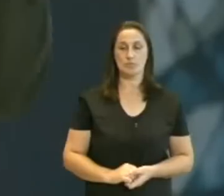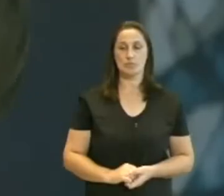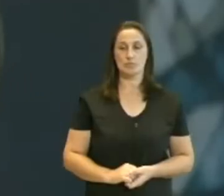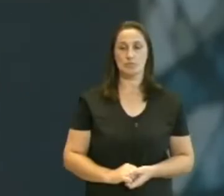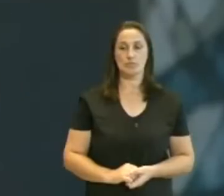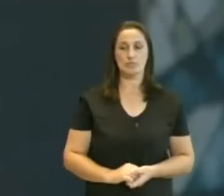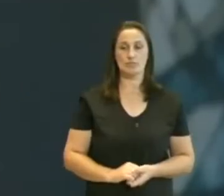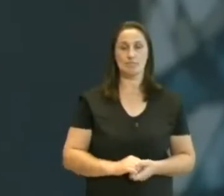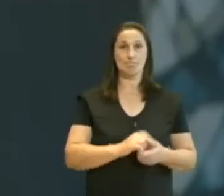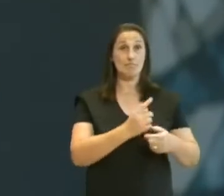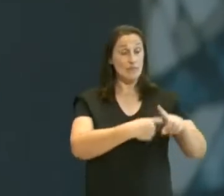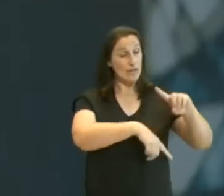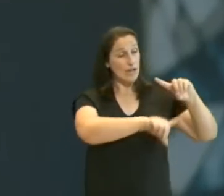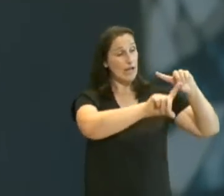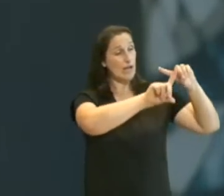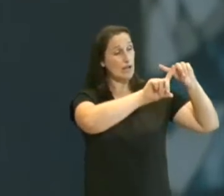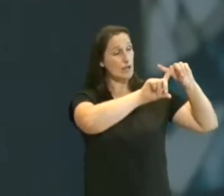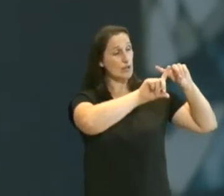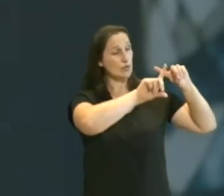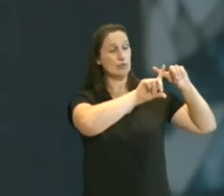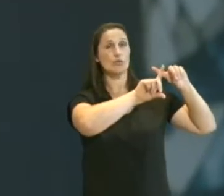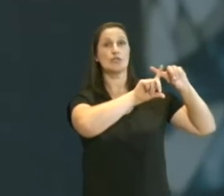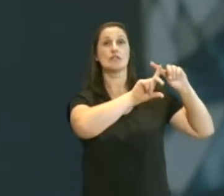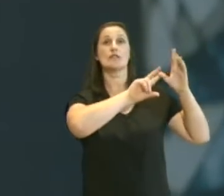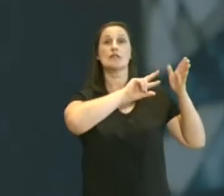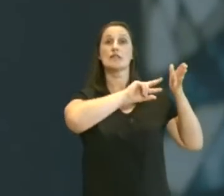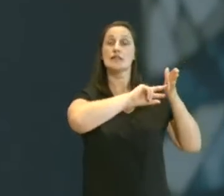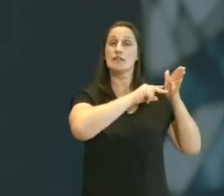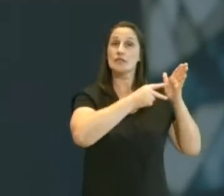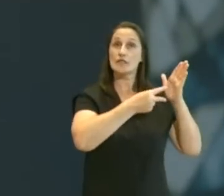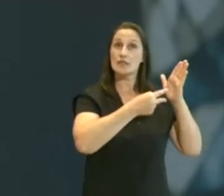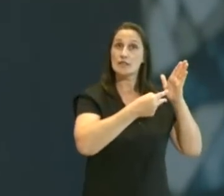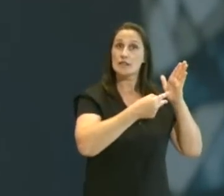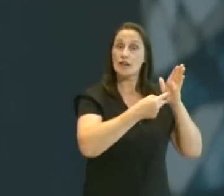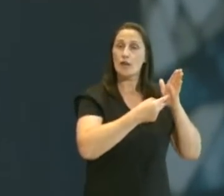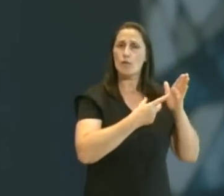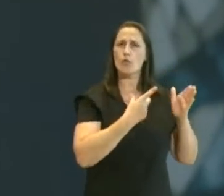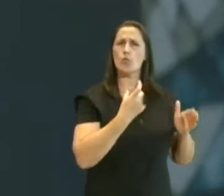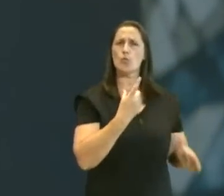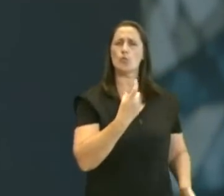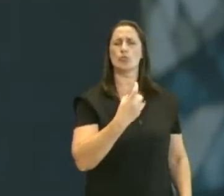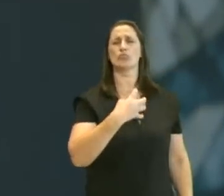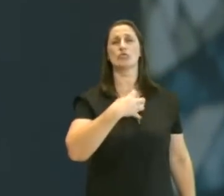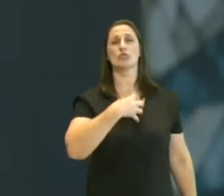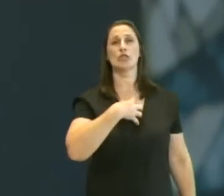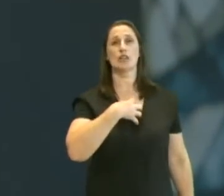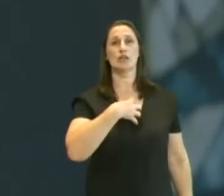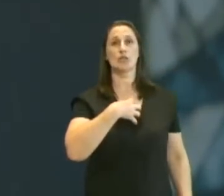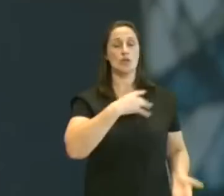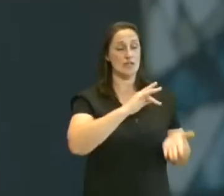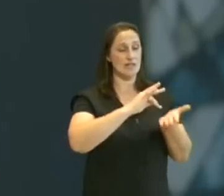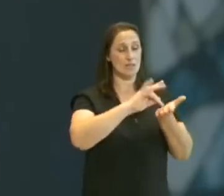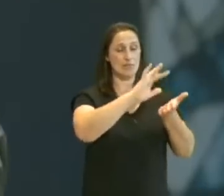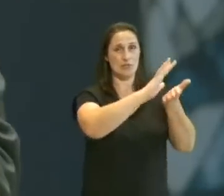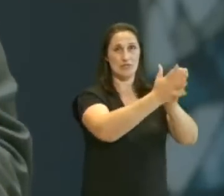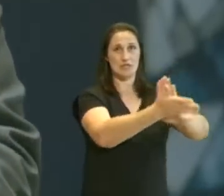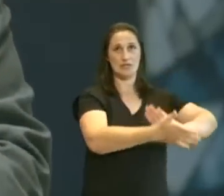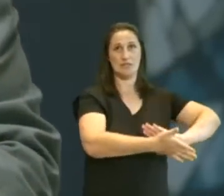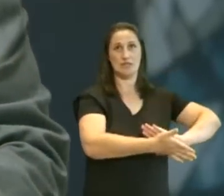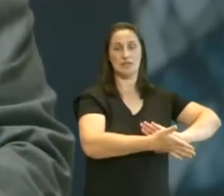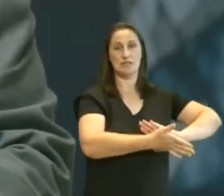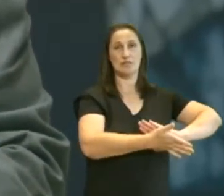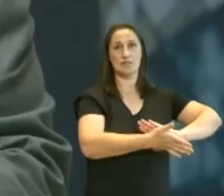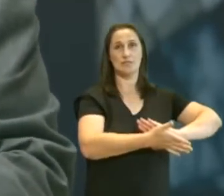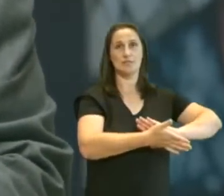Que a cruz era a única maneira dos inimigos serem derrotados. E que